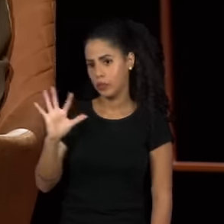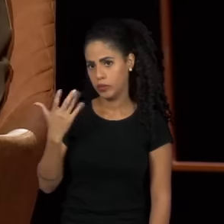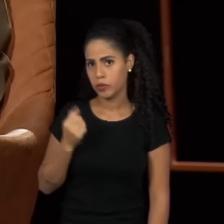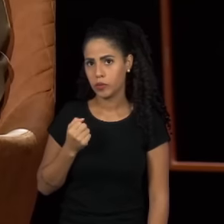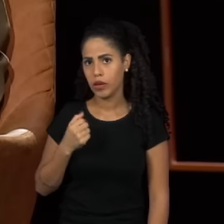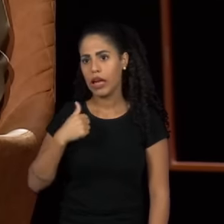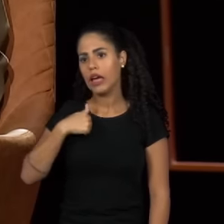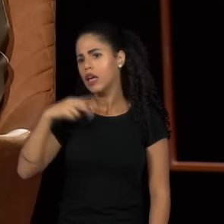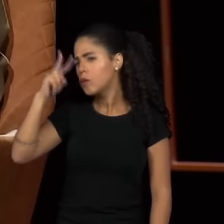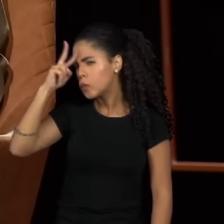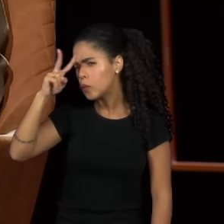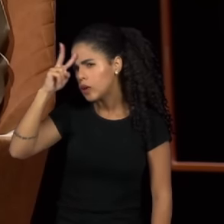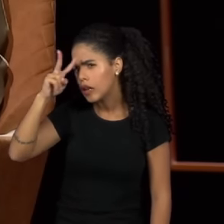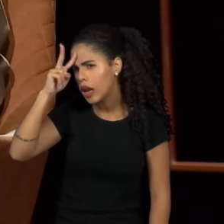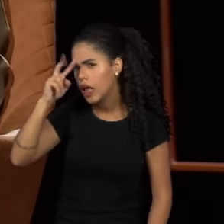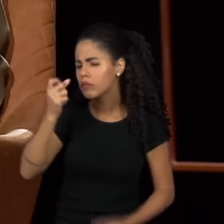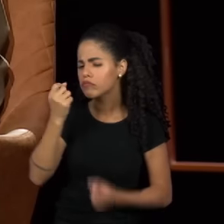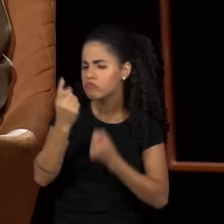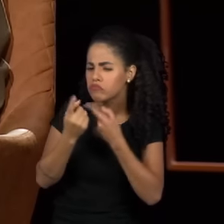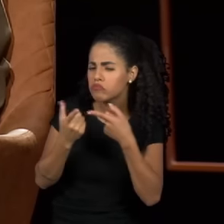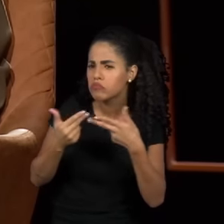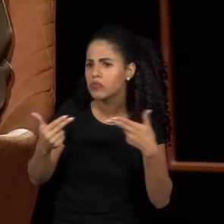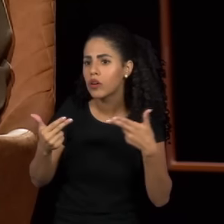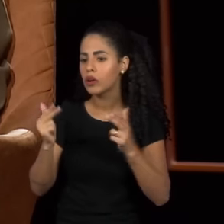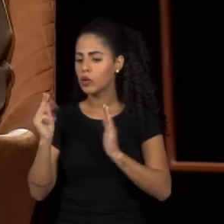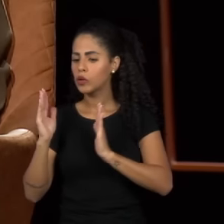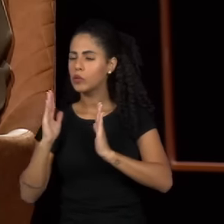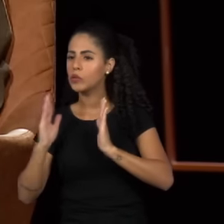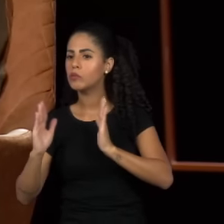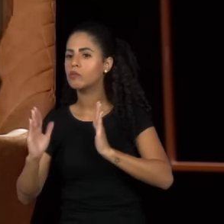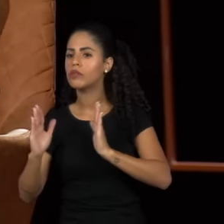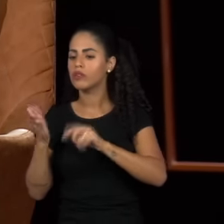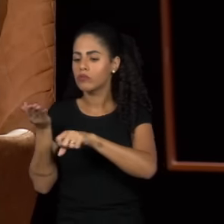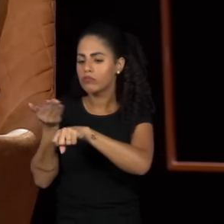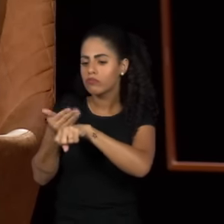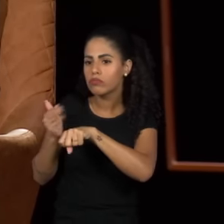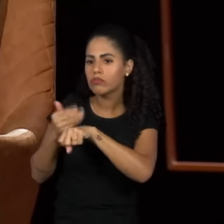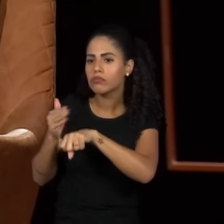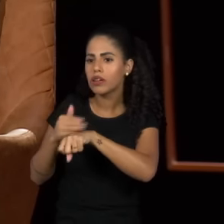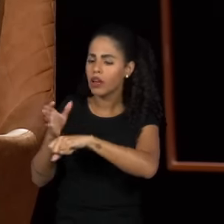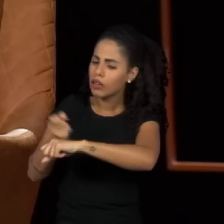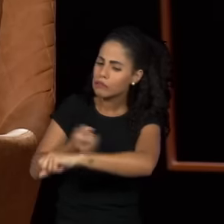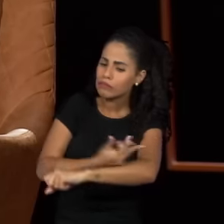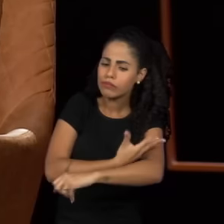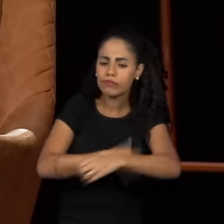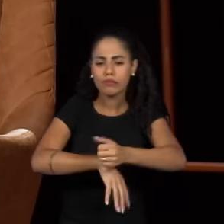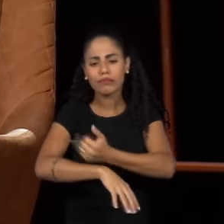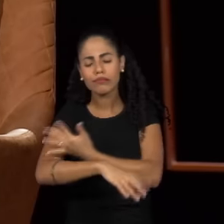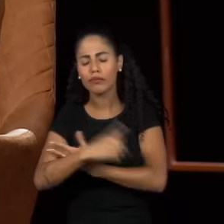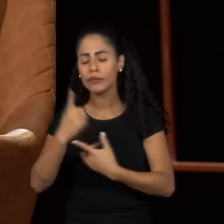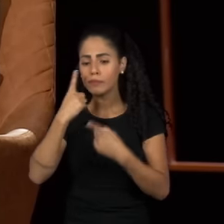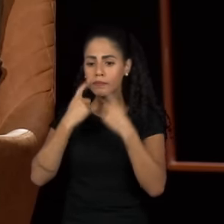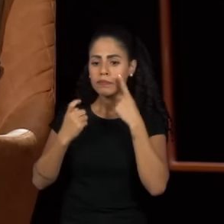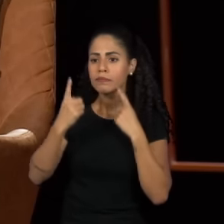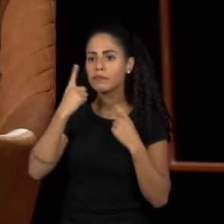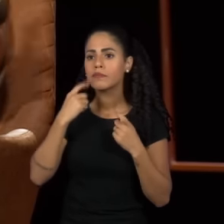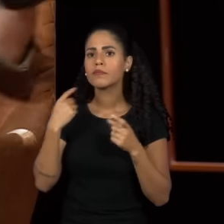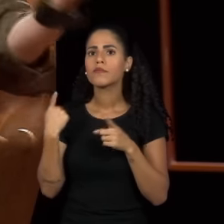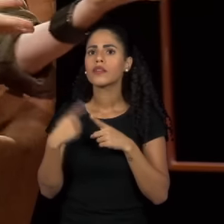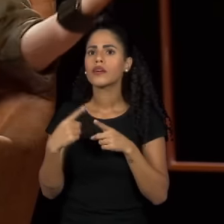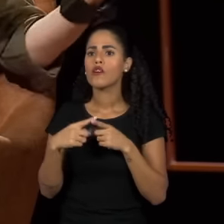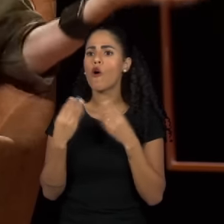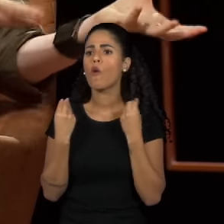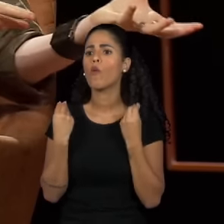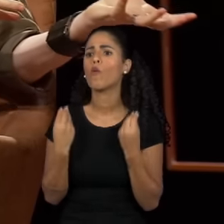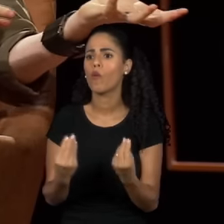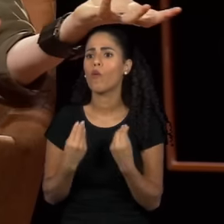mas eu tenho lembranças que no processo de ensaio, eu me emocionava, porque eu falava, como é que essa